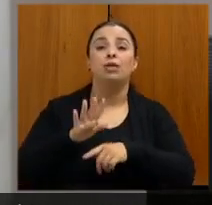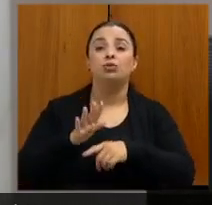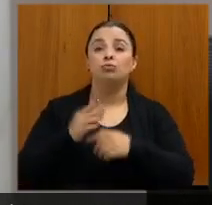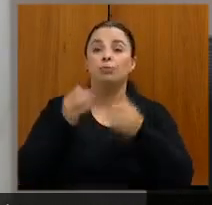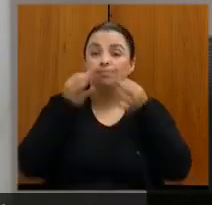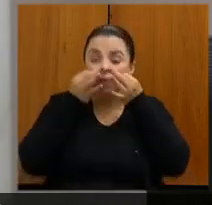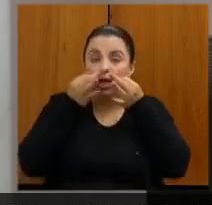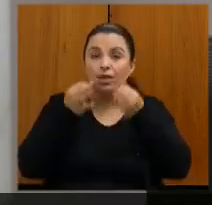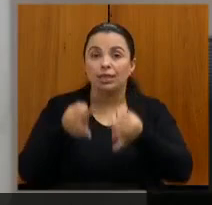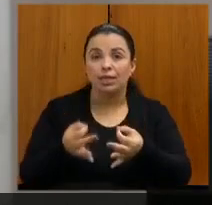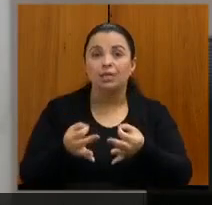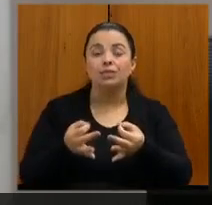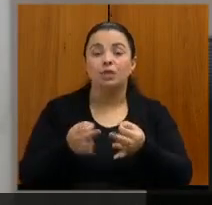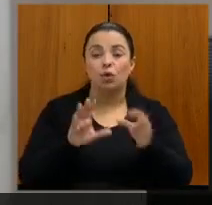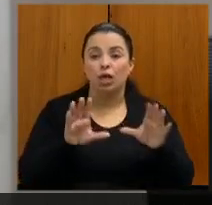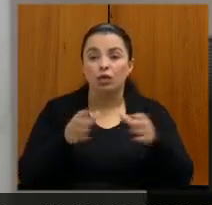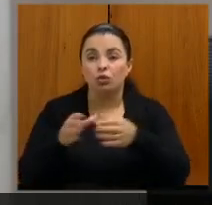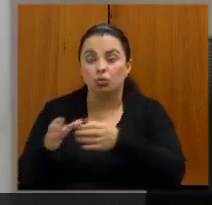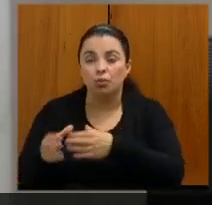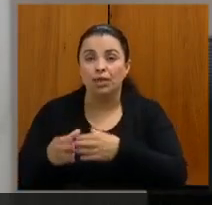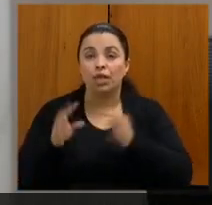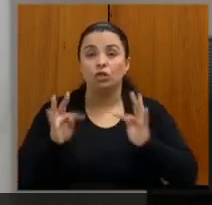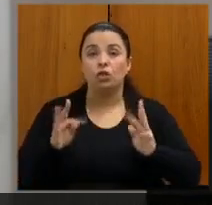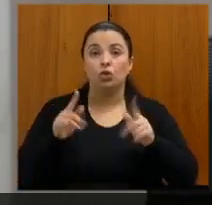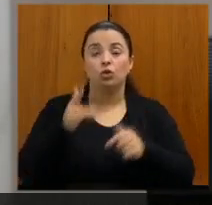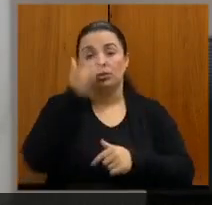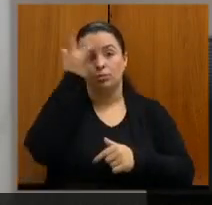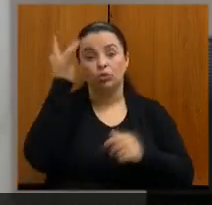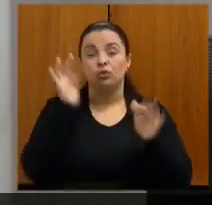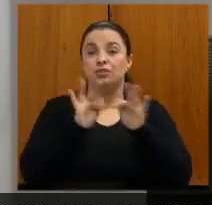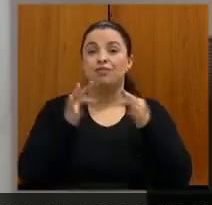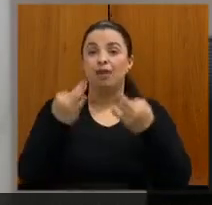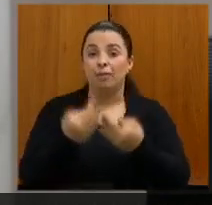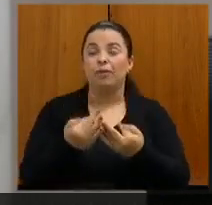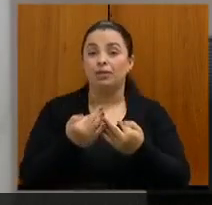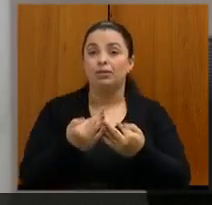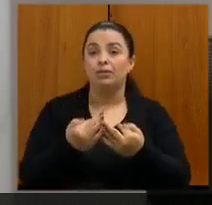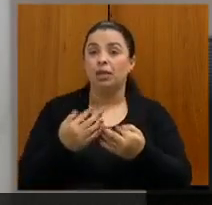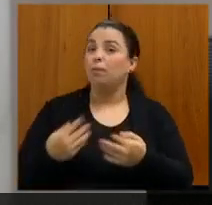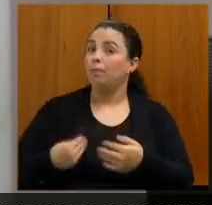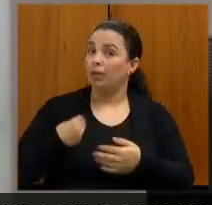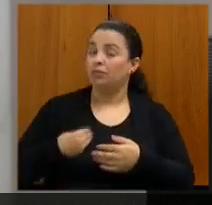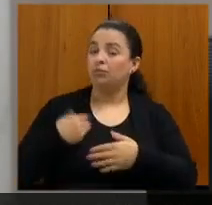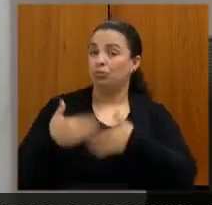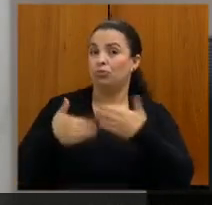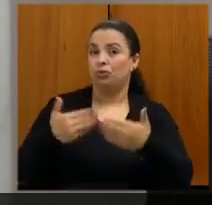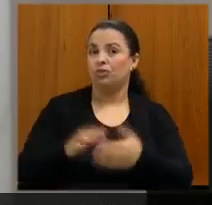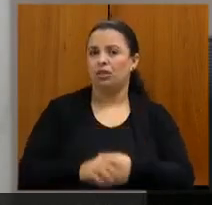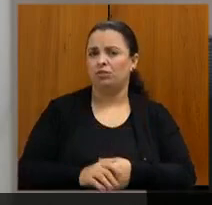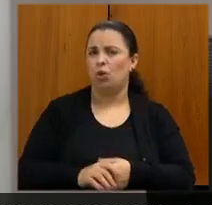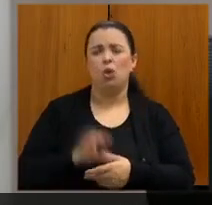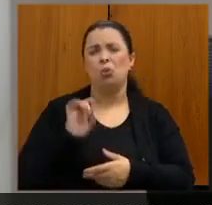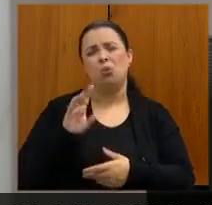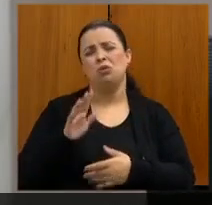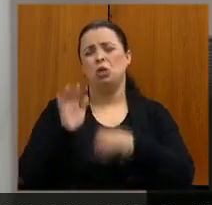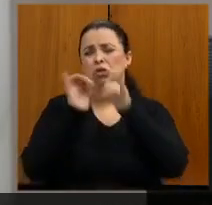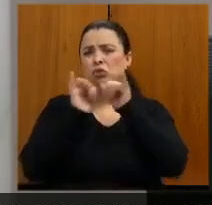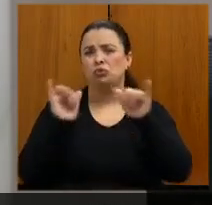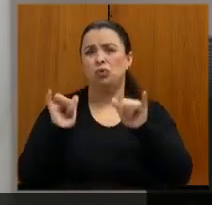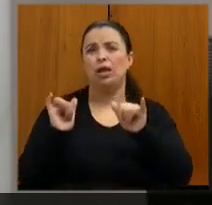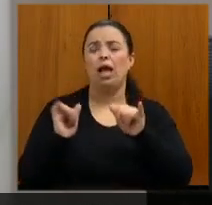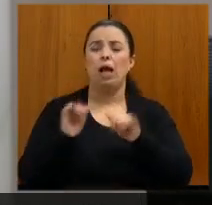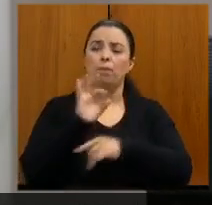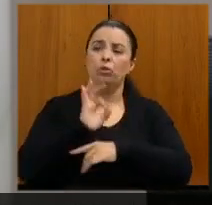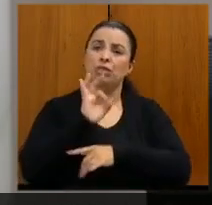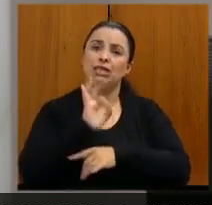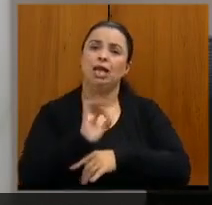das Comunidades de todas as pessoas e famílias envolvidas não é só apresentar números não é